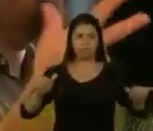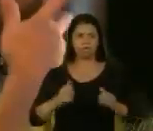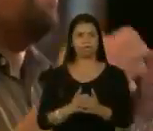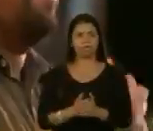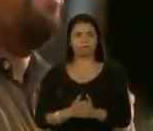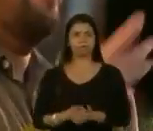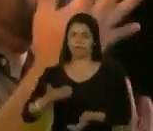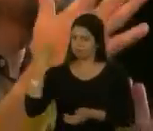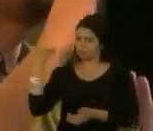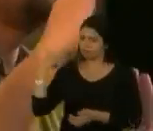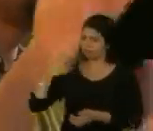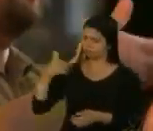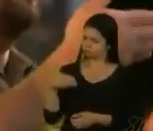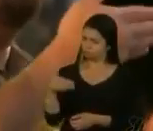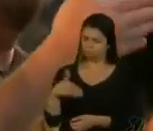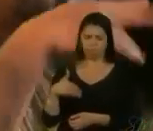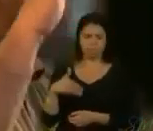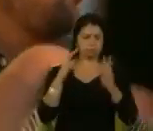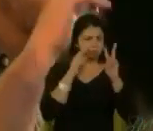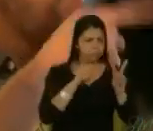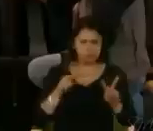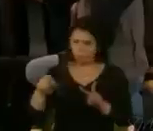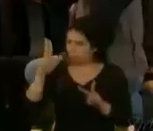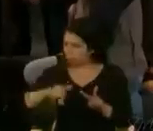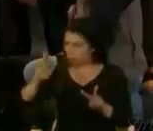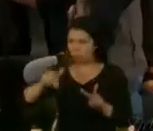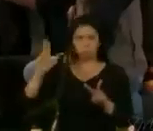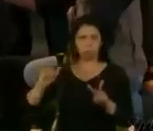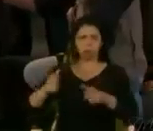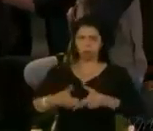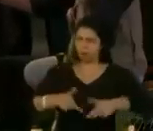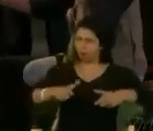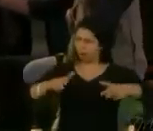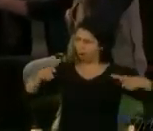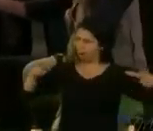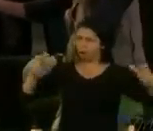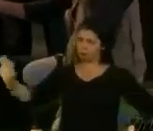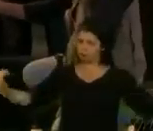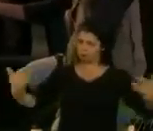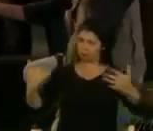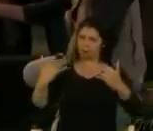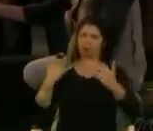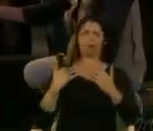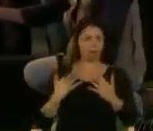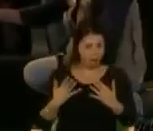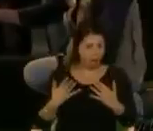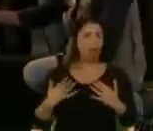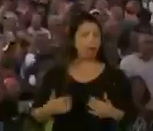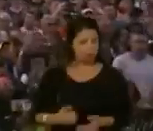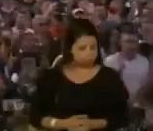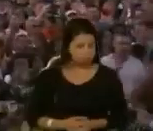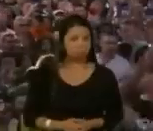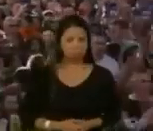participei no passado, nunca vi um povo tão grandioso como esse que estou vendo aqui hoje, nesse